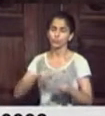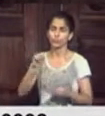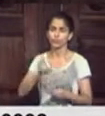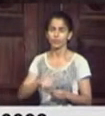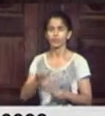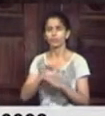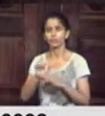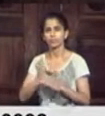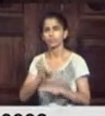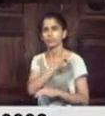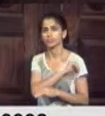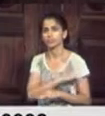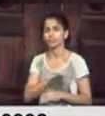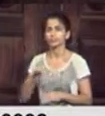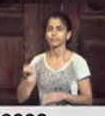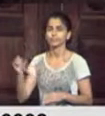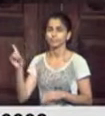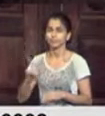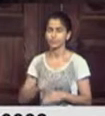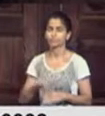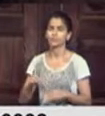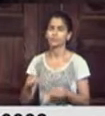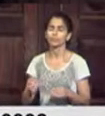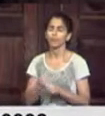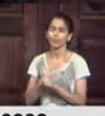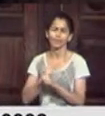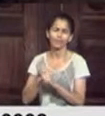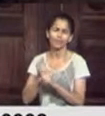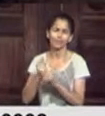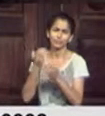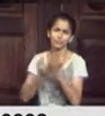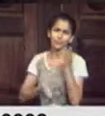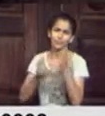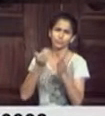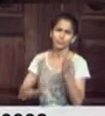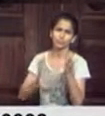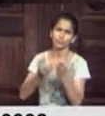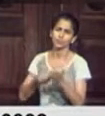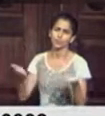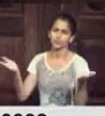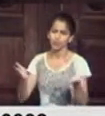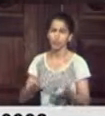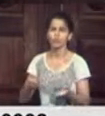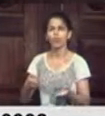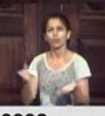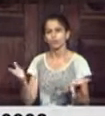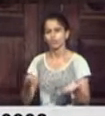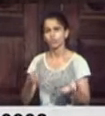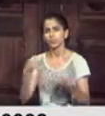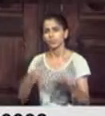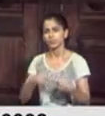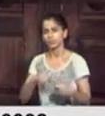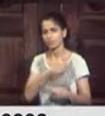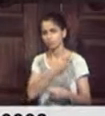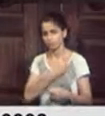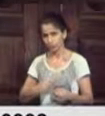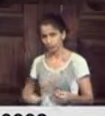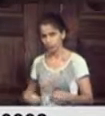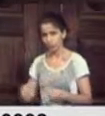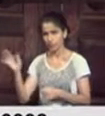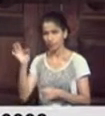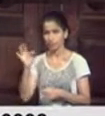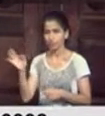para garantir, no curtíssimo prazo, no Poder Judiciário, através da participação da Procuradoria-Geral do Estado